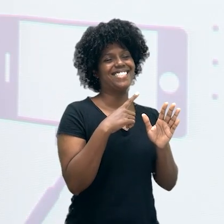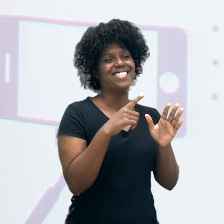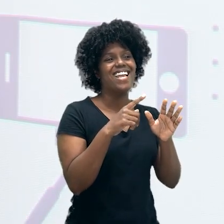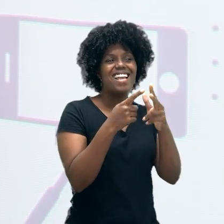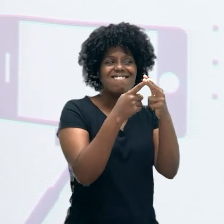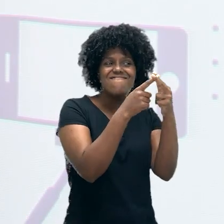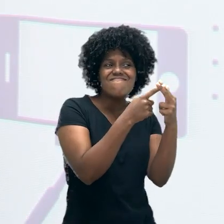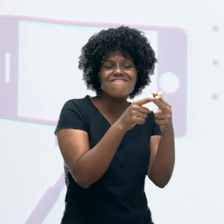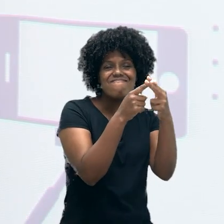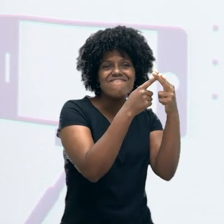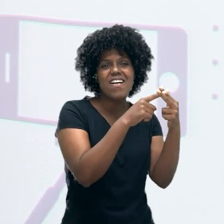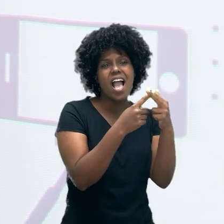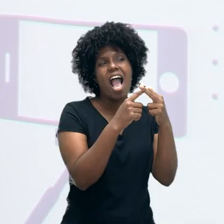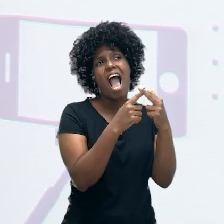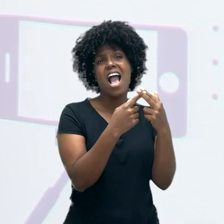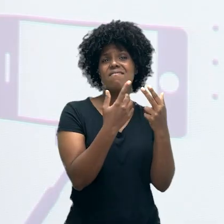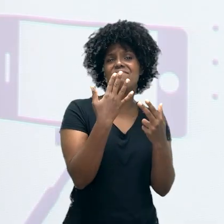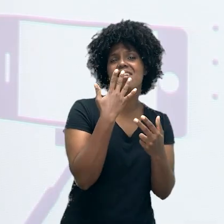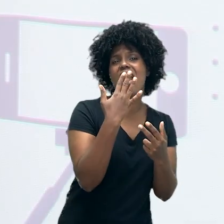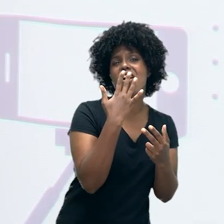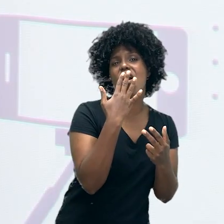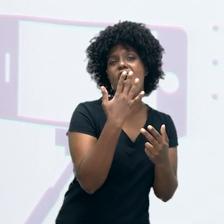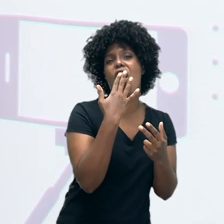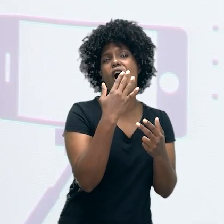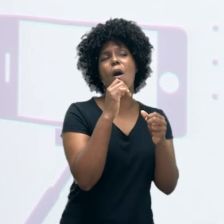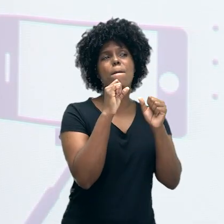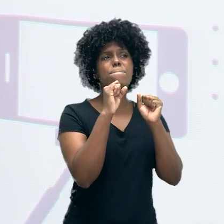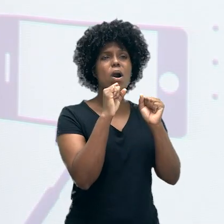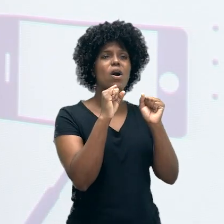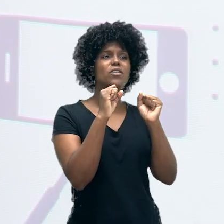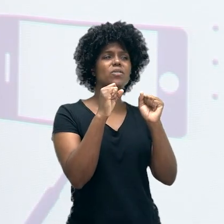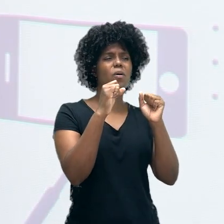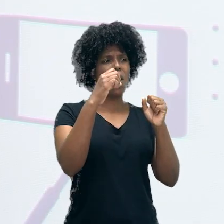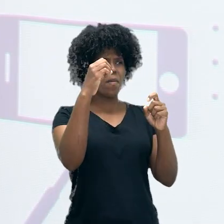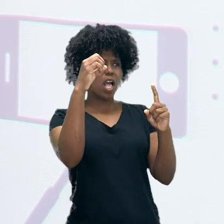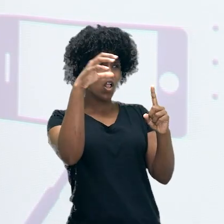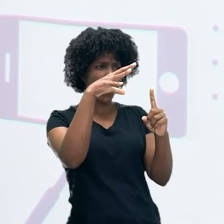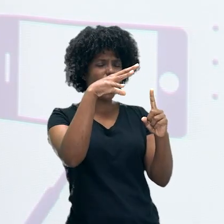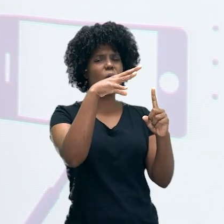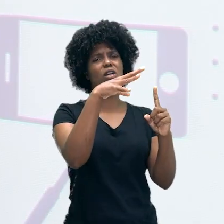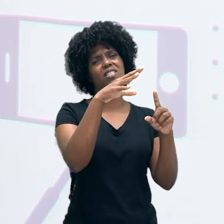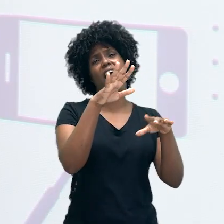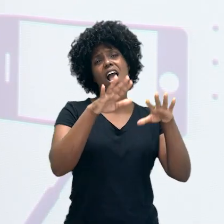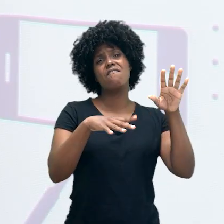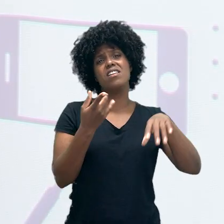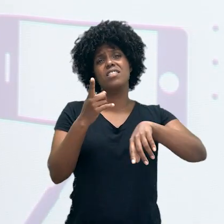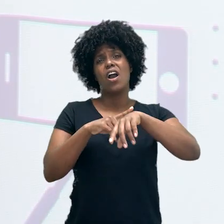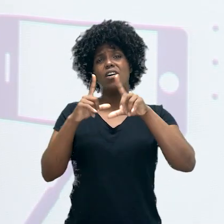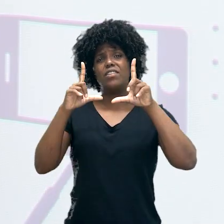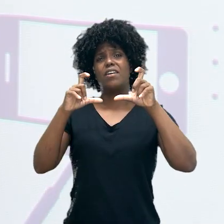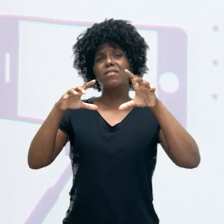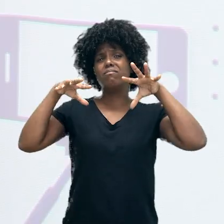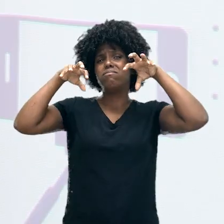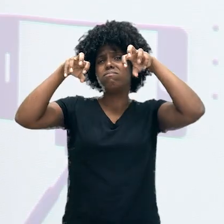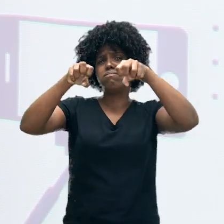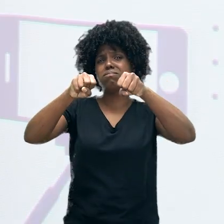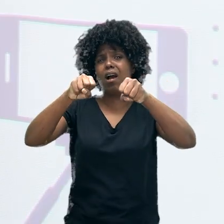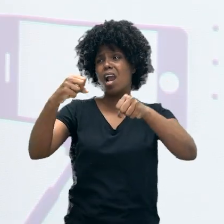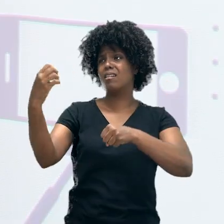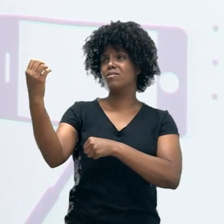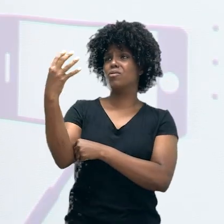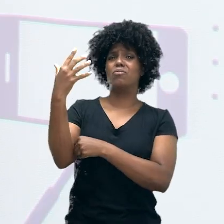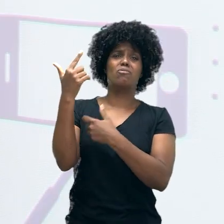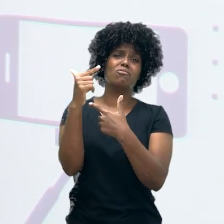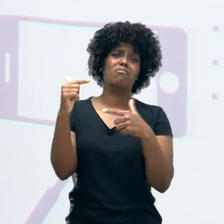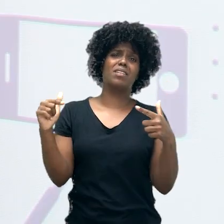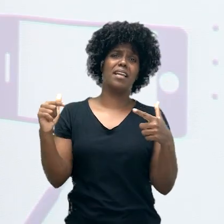retoques. Então eu mexo na cor, eu posso mexer na luz. Às vezes na hora que eu fui fazer a foto estava muito escuro, não tinha jeito de